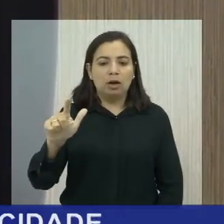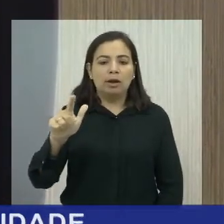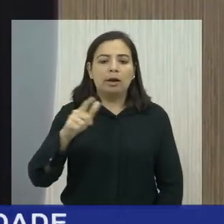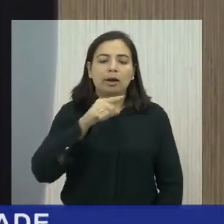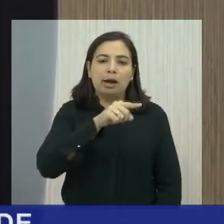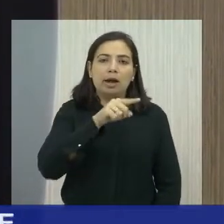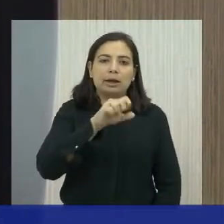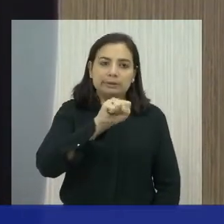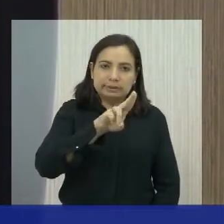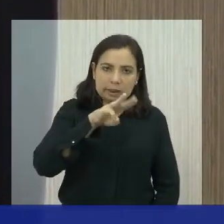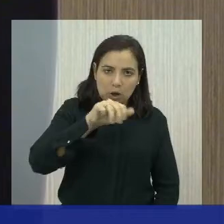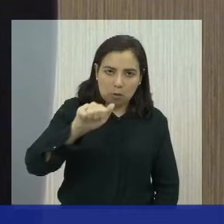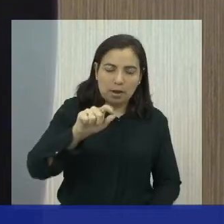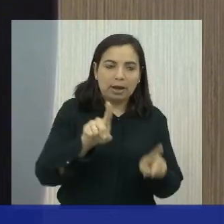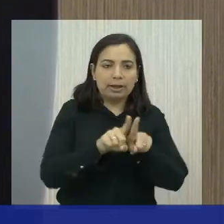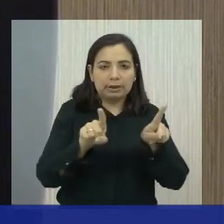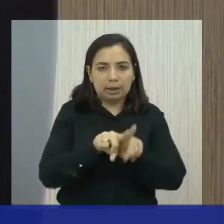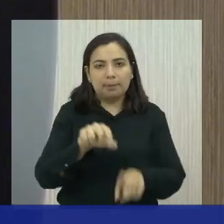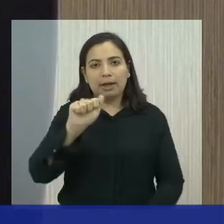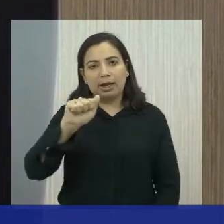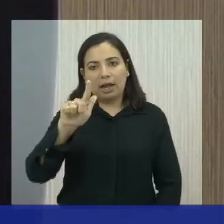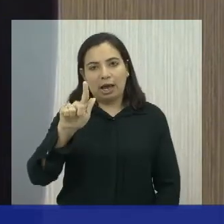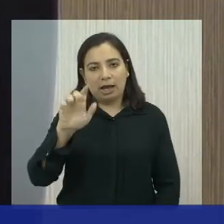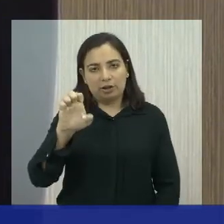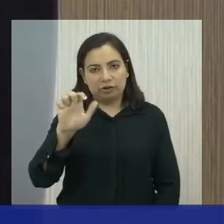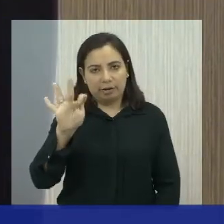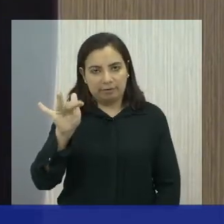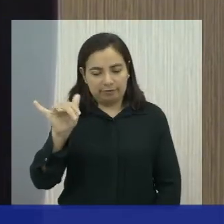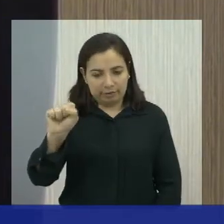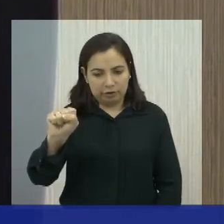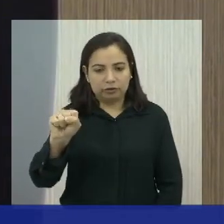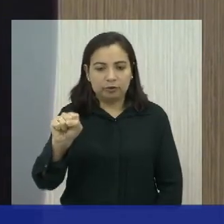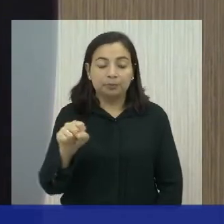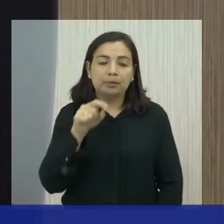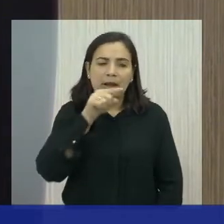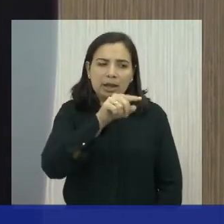para a Selma, que foi que